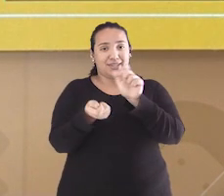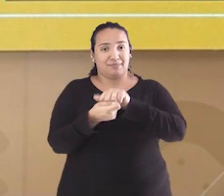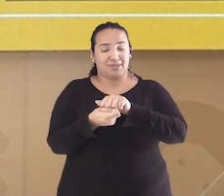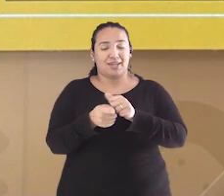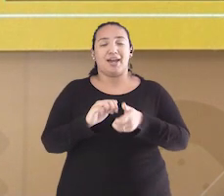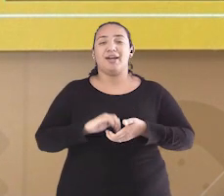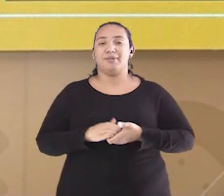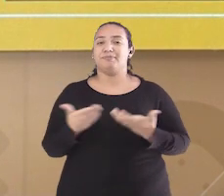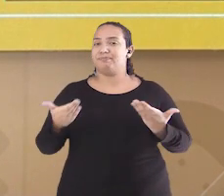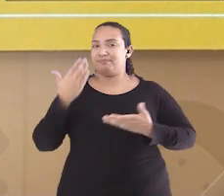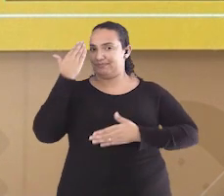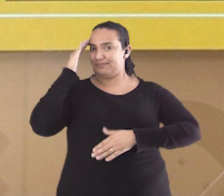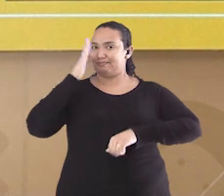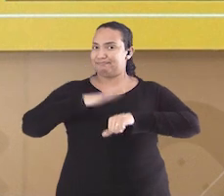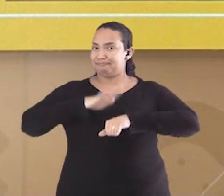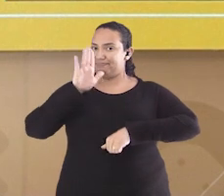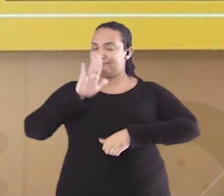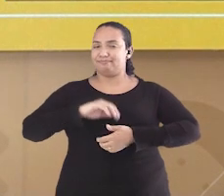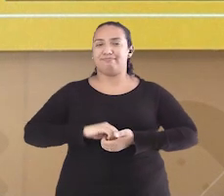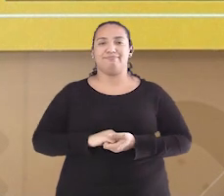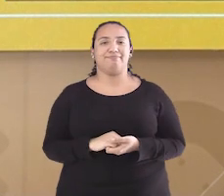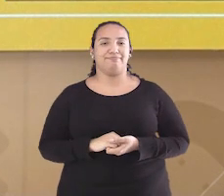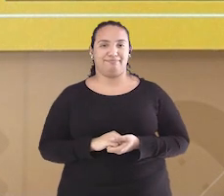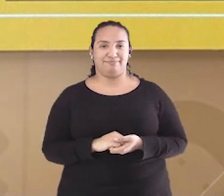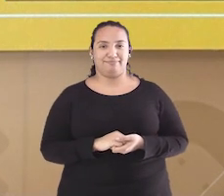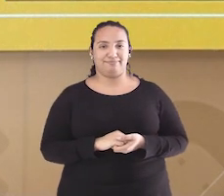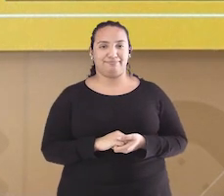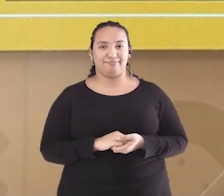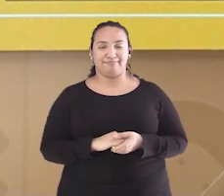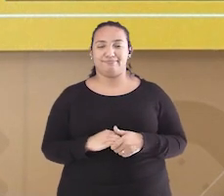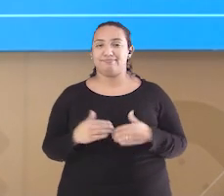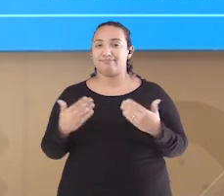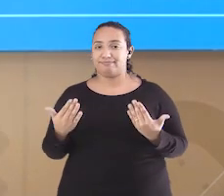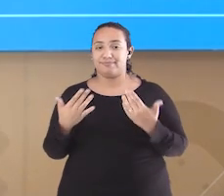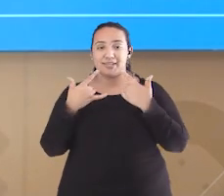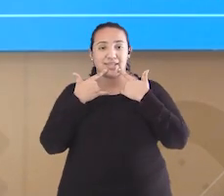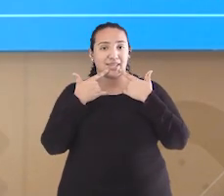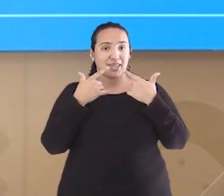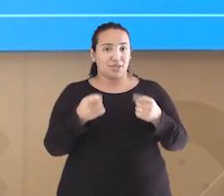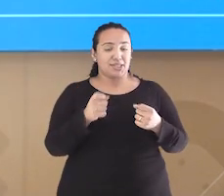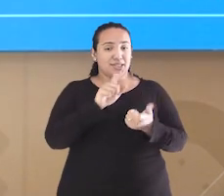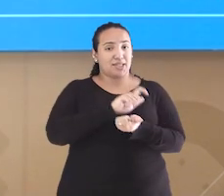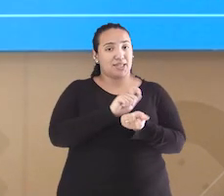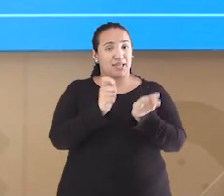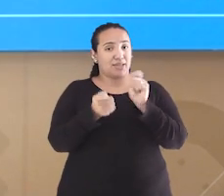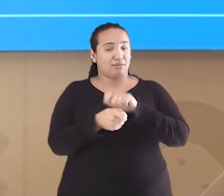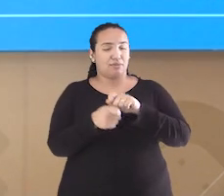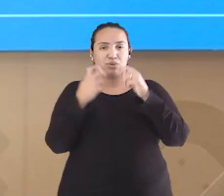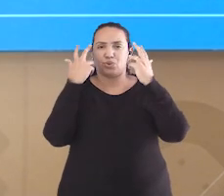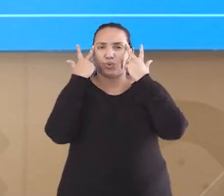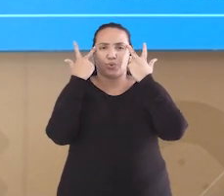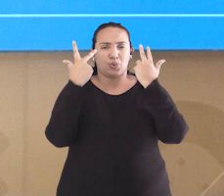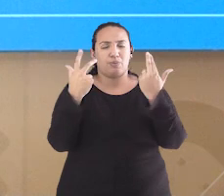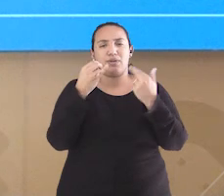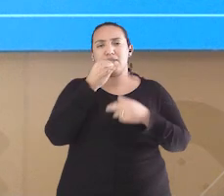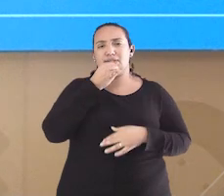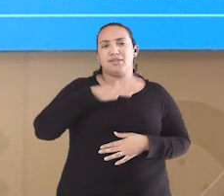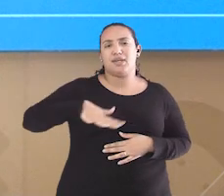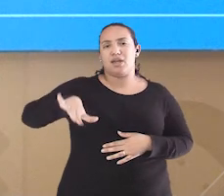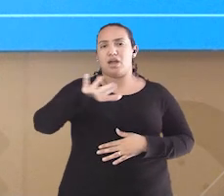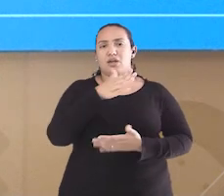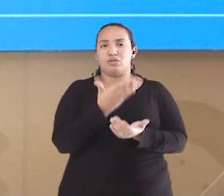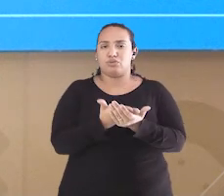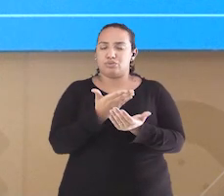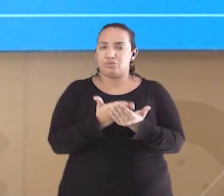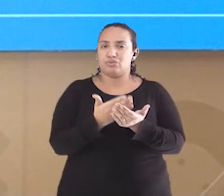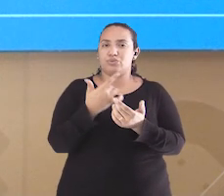linguística. Vamos entender mais sobre ela? O termo adequação linguística é muito comum nos estudos